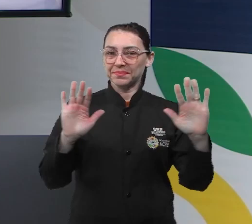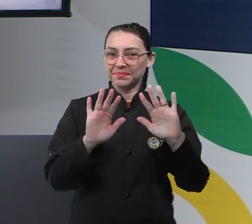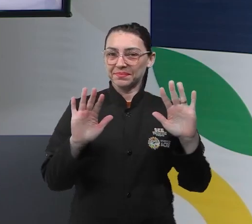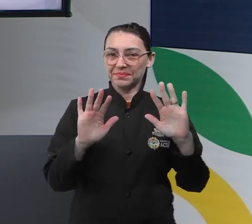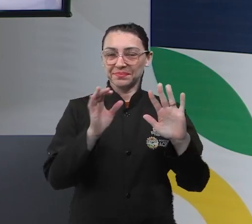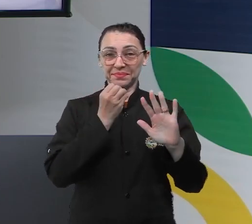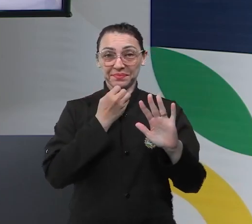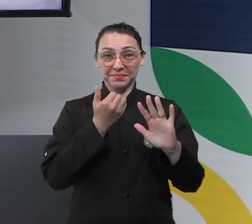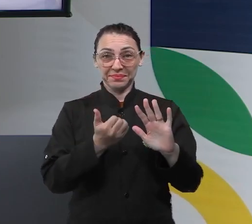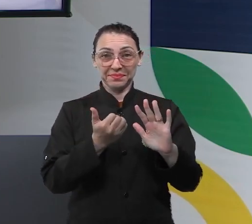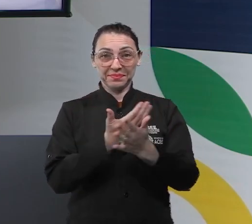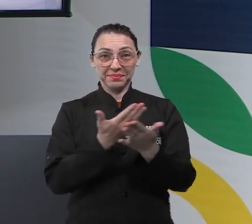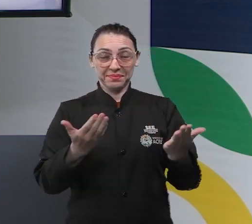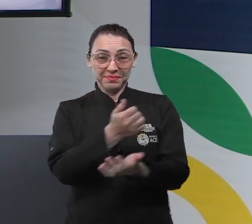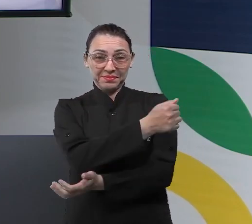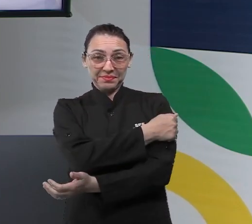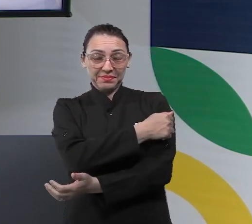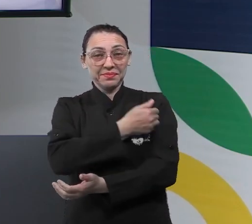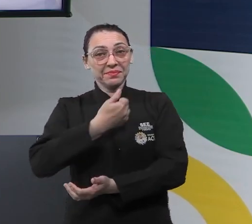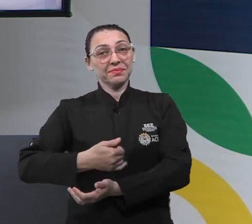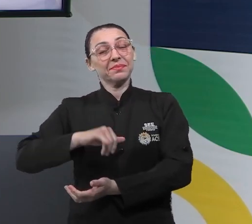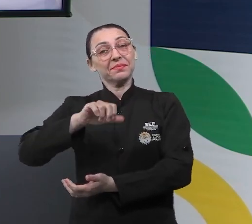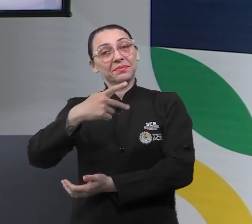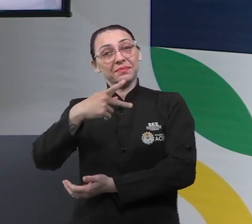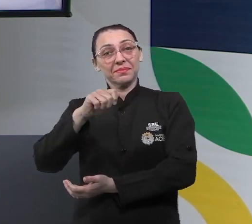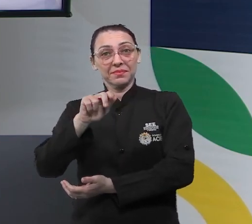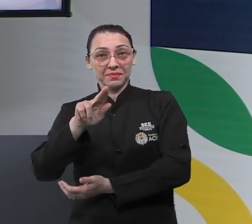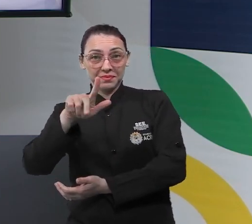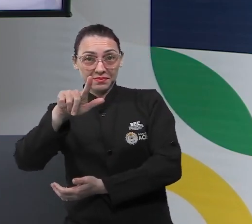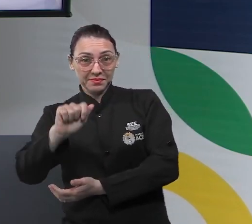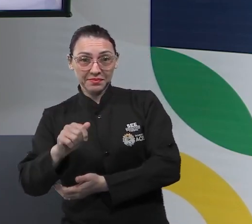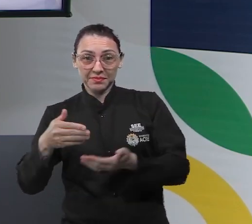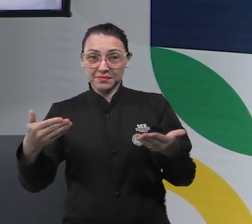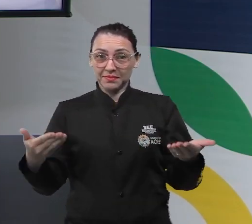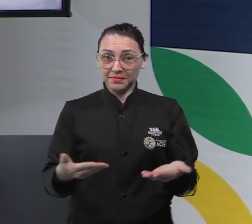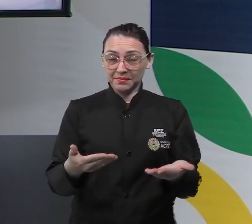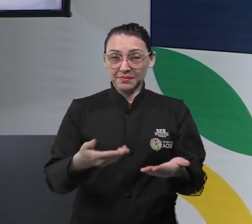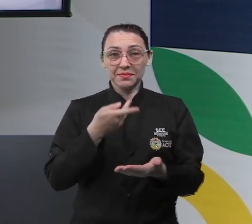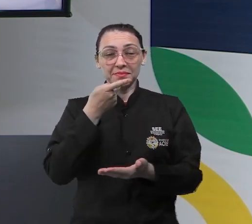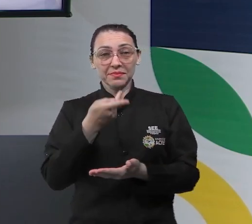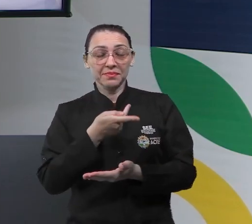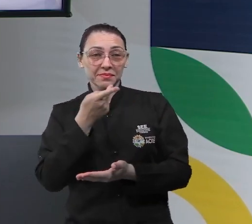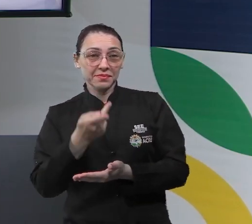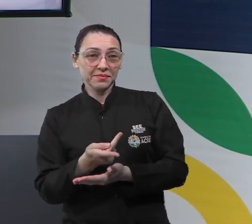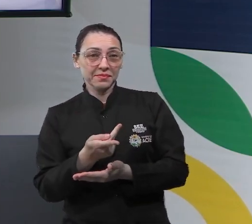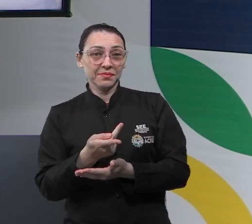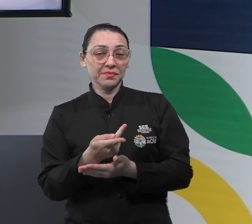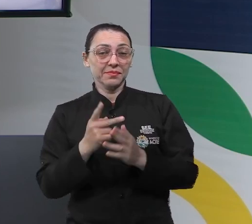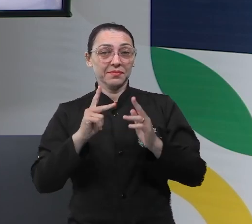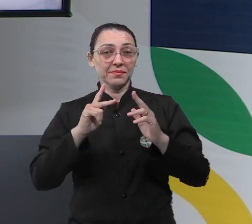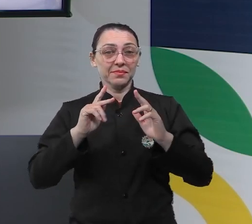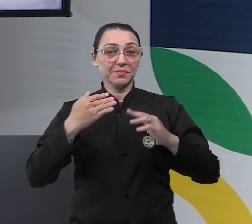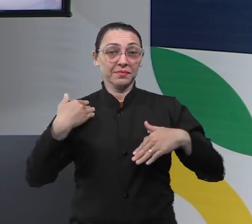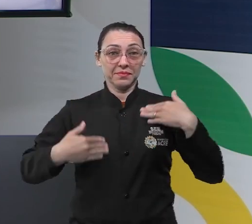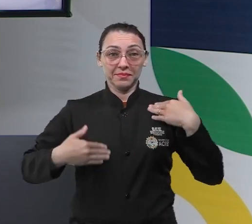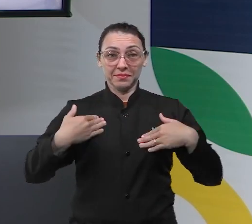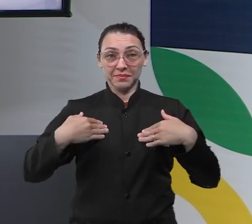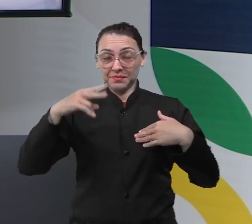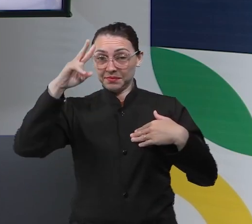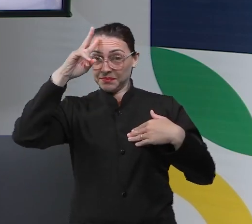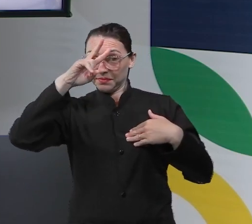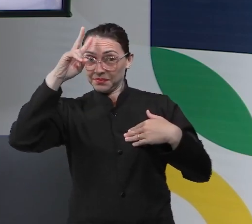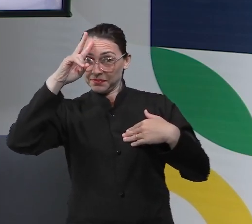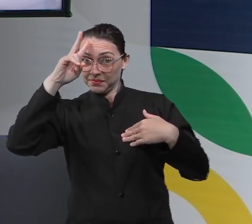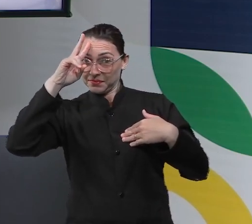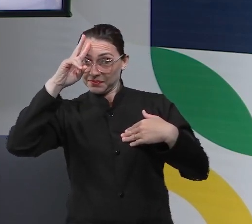Olá, estudantes! Tudo bem com vocês? Meu nome é Jovelane Paula. Hoje vamos falar sobre o corpo humano. Mas lembrando, pessoal, sou